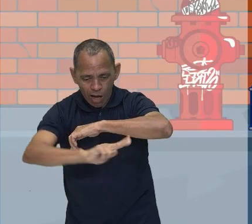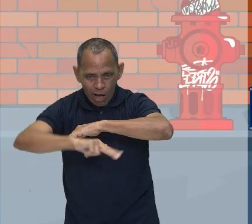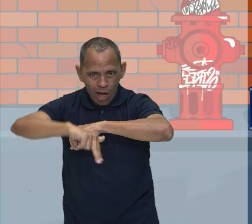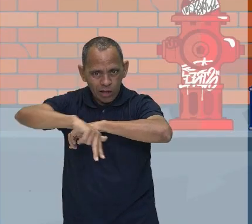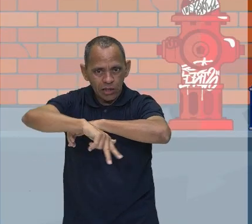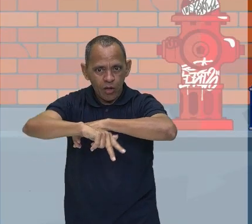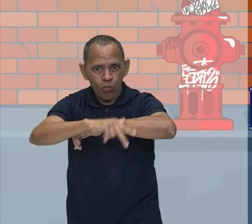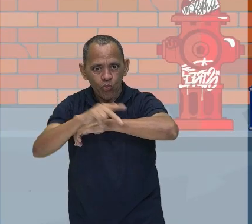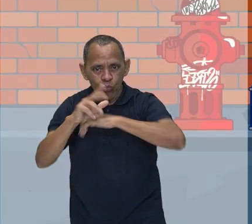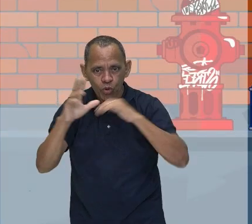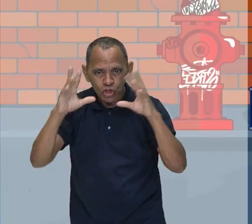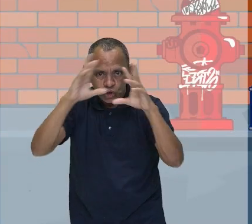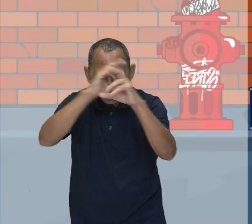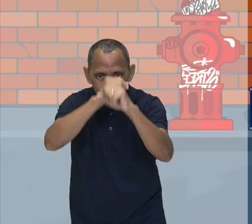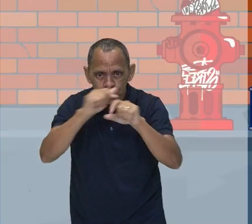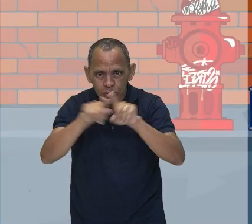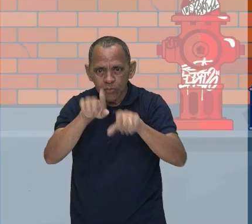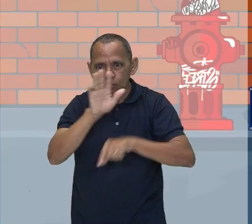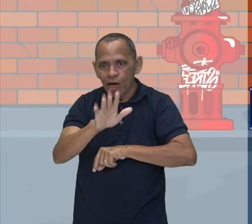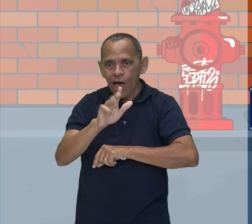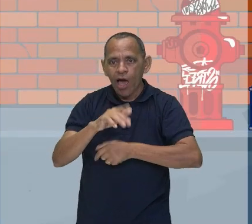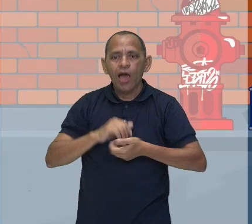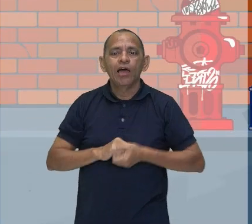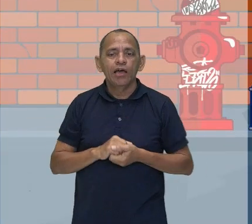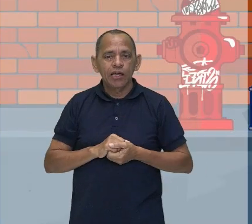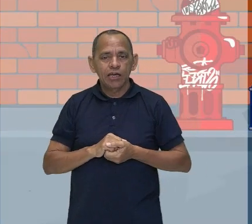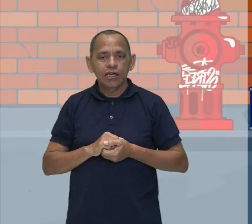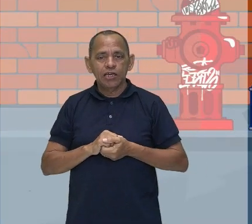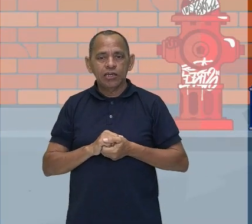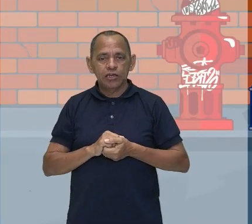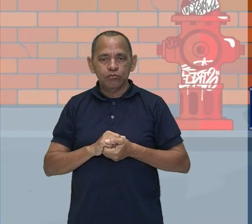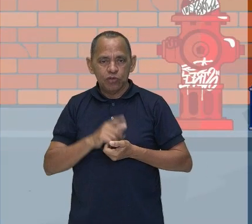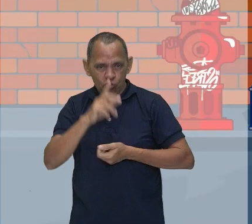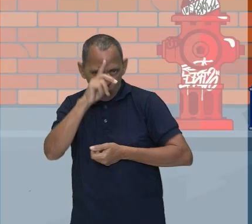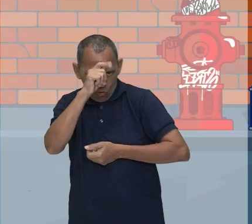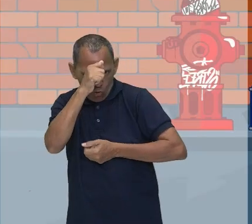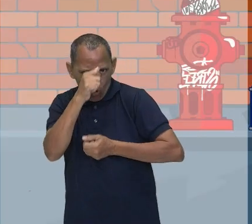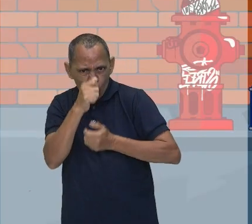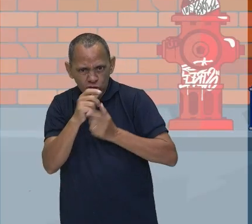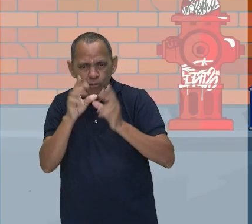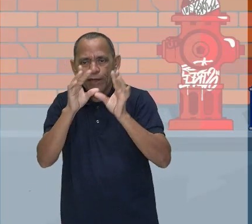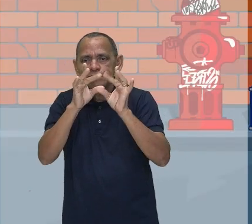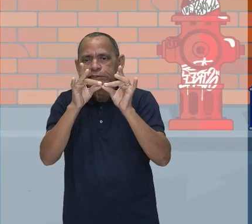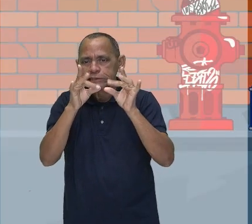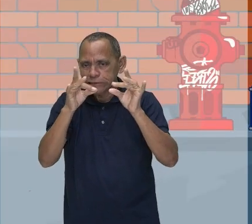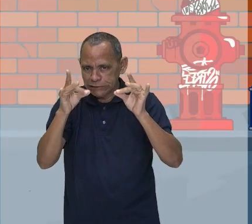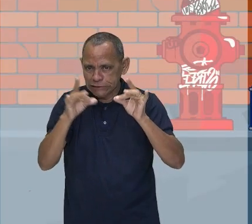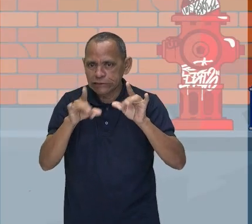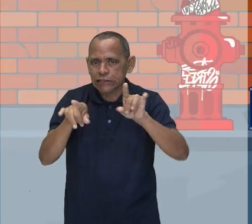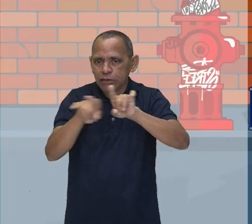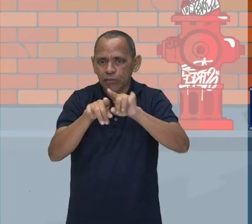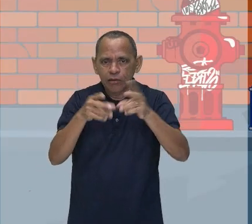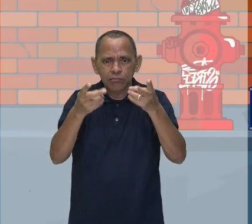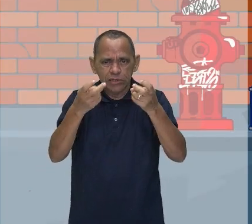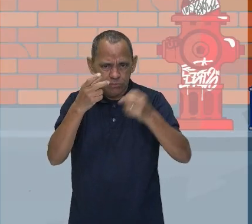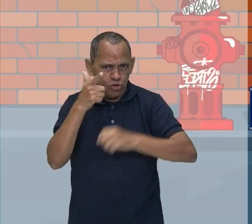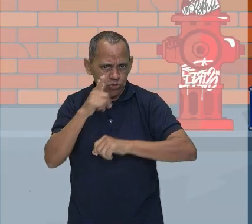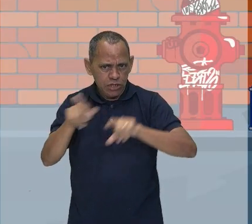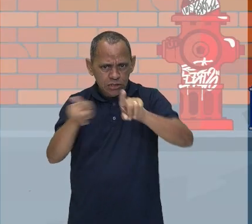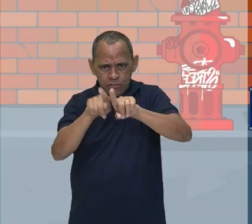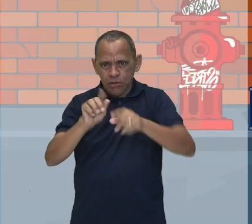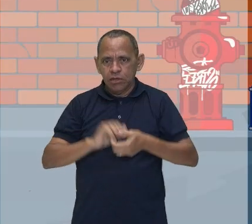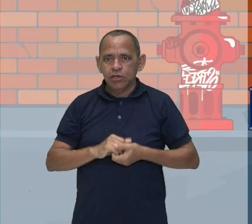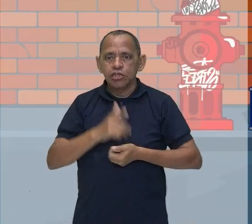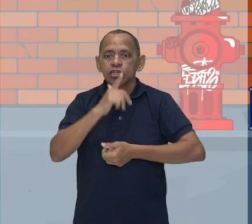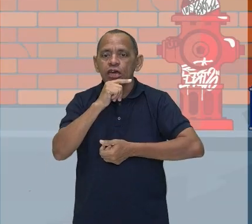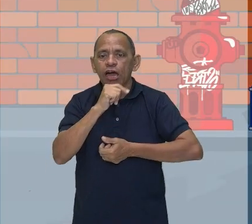Mas é um rio escuro, mas esse rio parece assim mais grosso. Vocês conseguem perceber que a água não parece